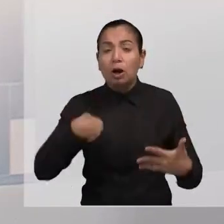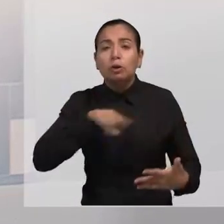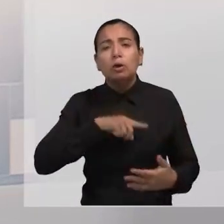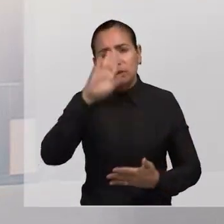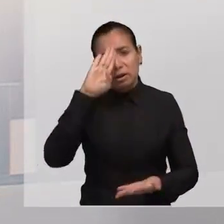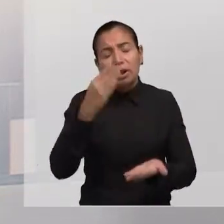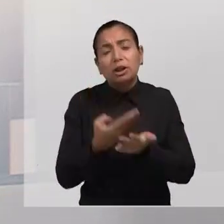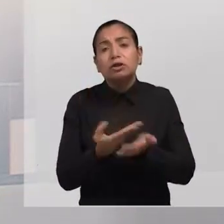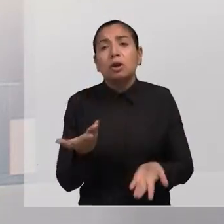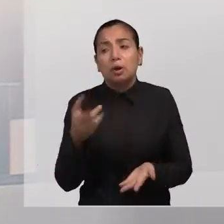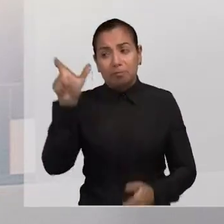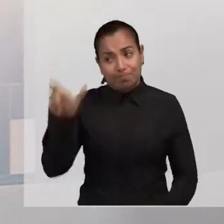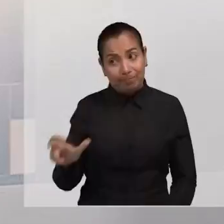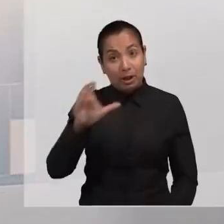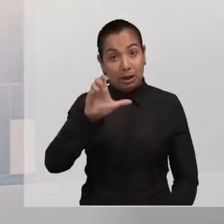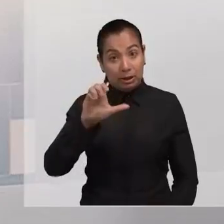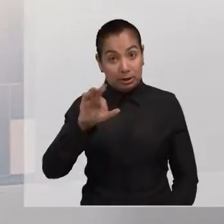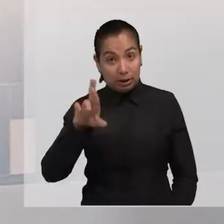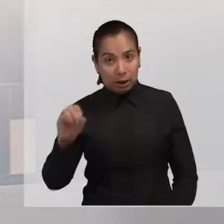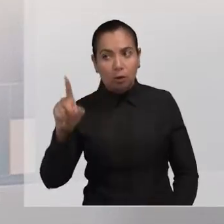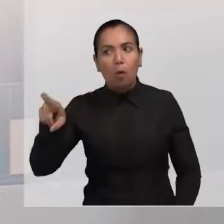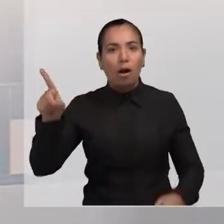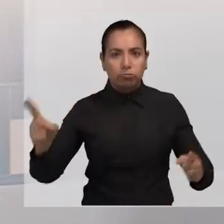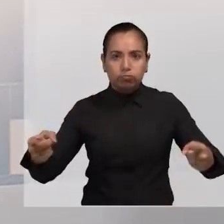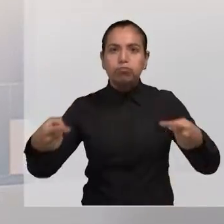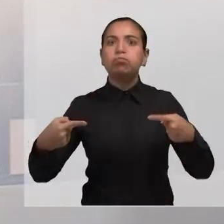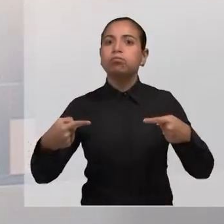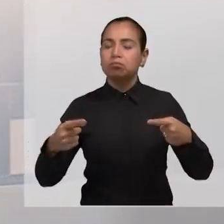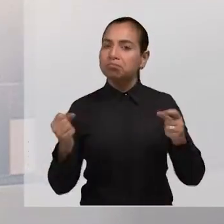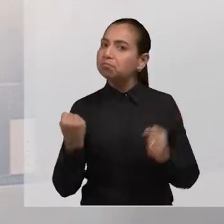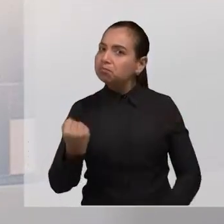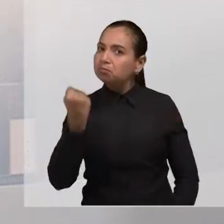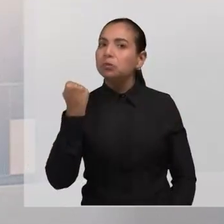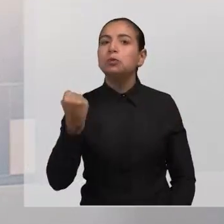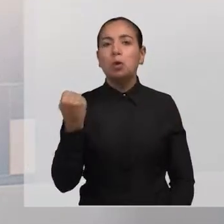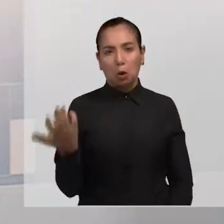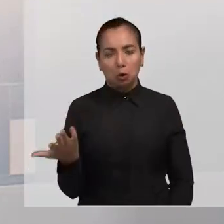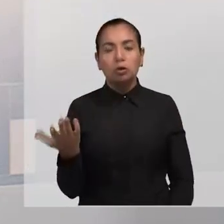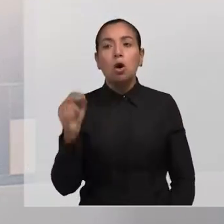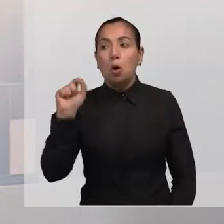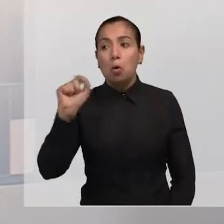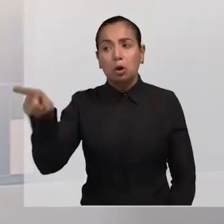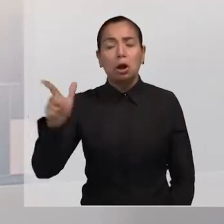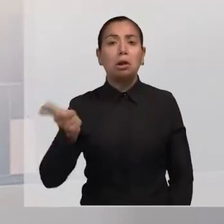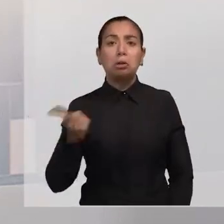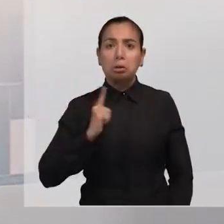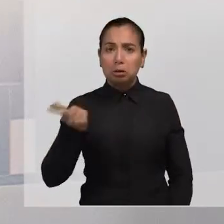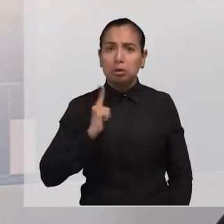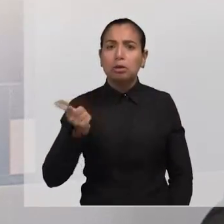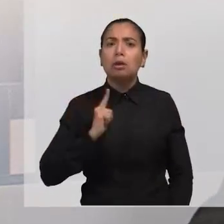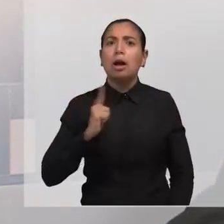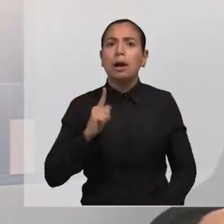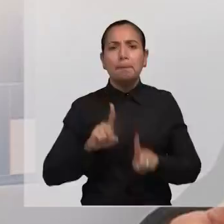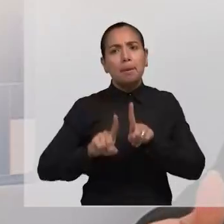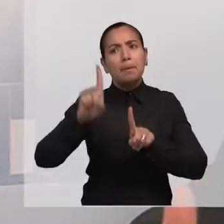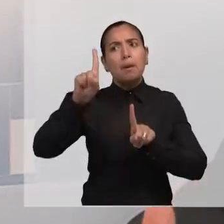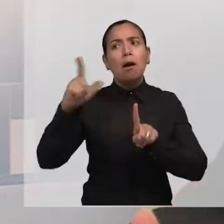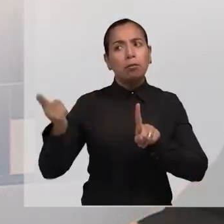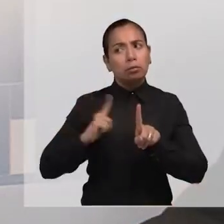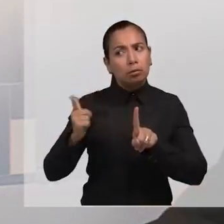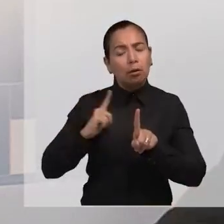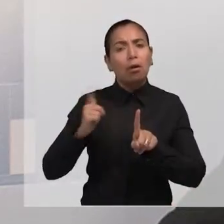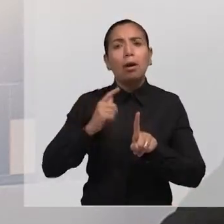que Ciro Gomes é um candidato competitivo, é um candidato que tinha tudo para estar hoje